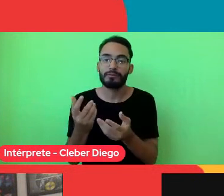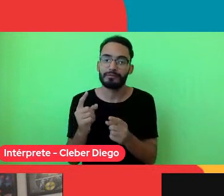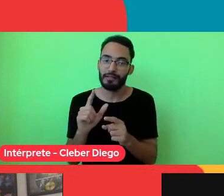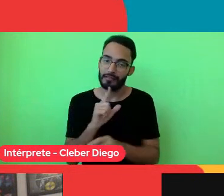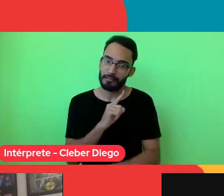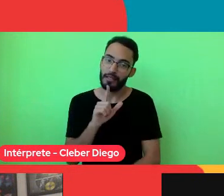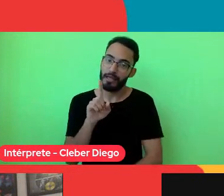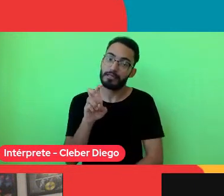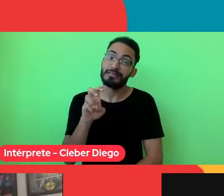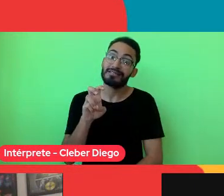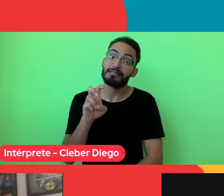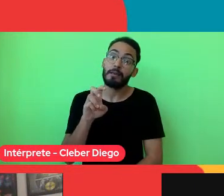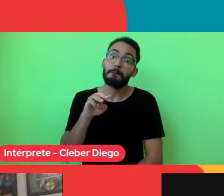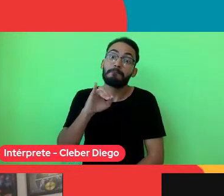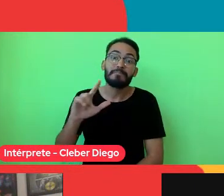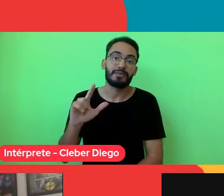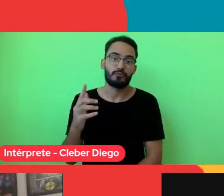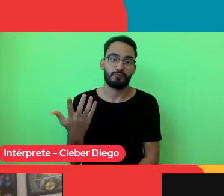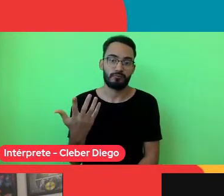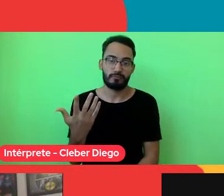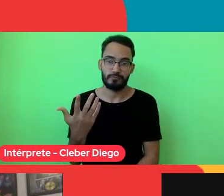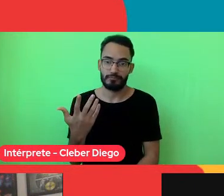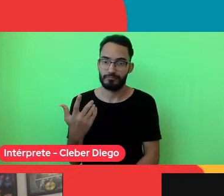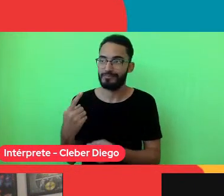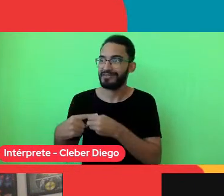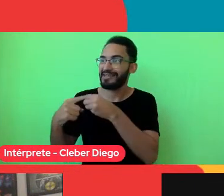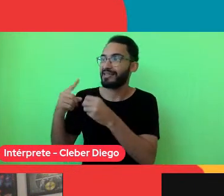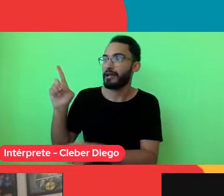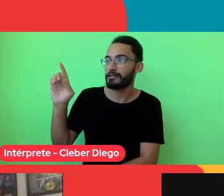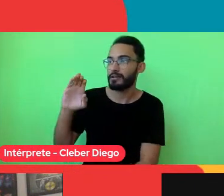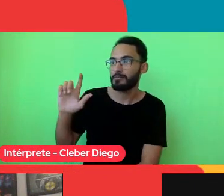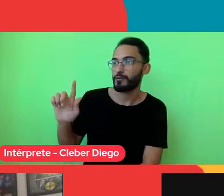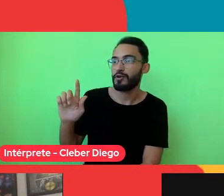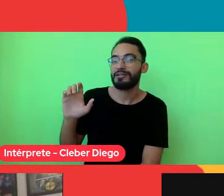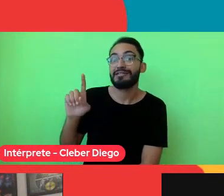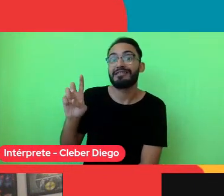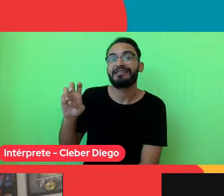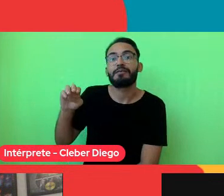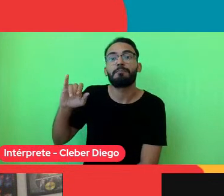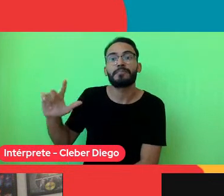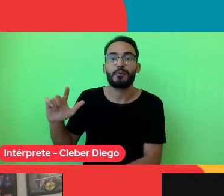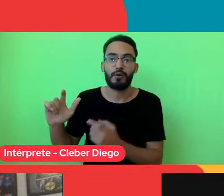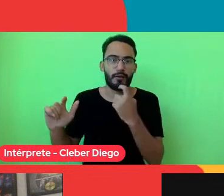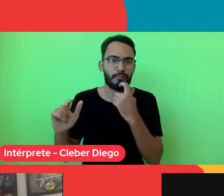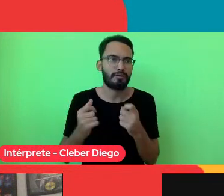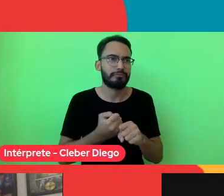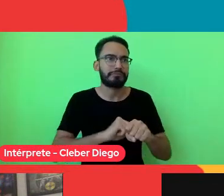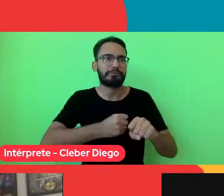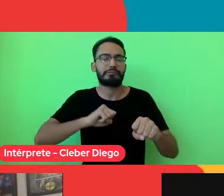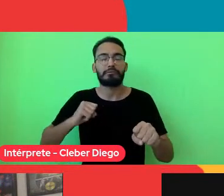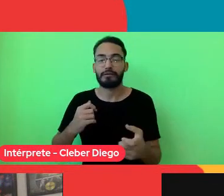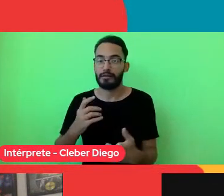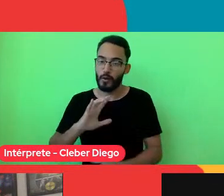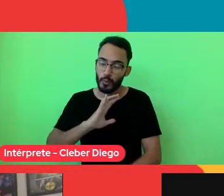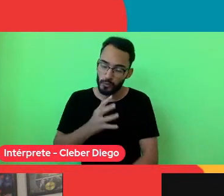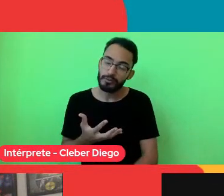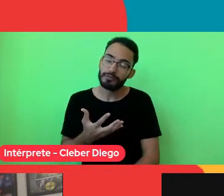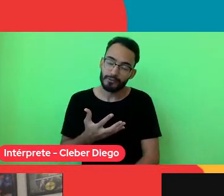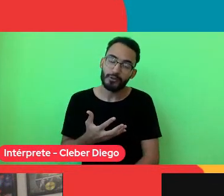mil habitantes. Da cidade de onde eu vim. Então, desde lá, eu acho que eu já ser corajosa já foi